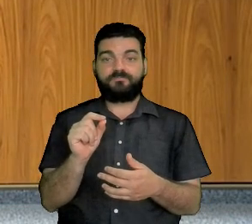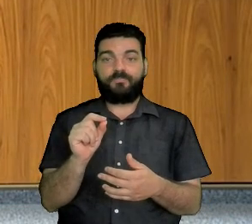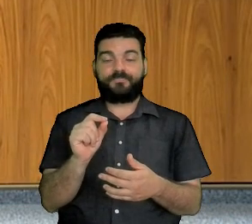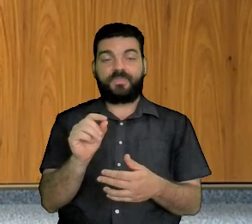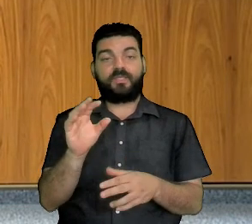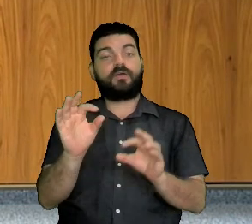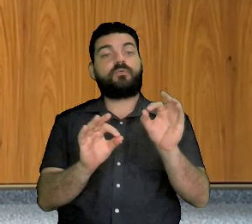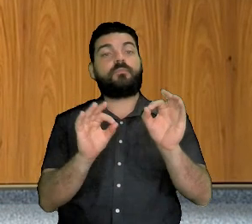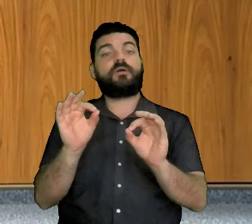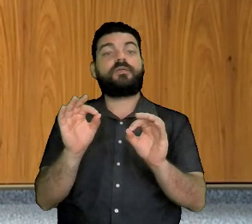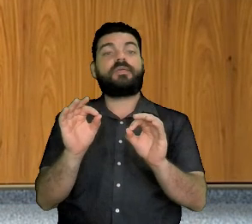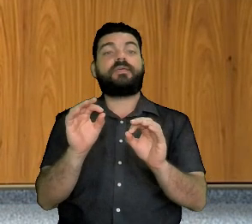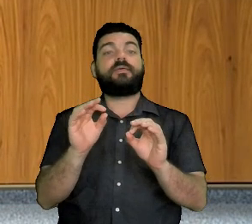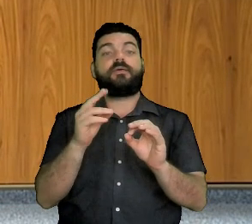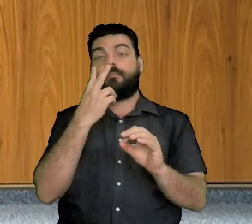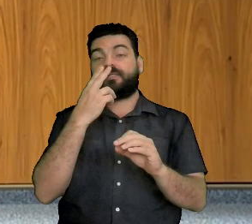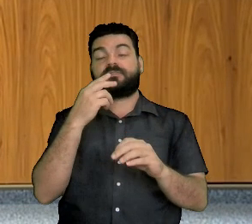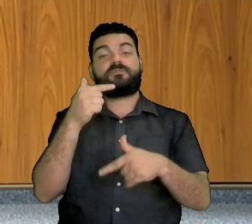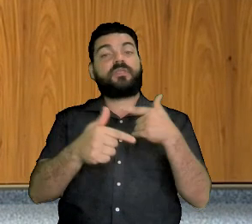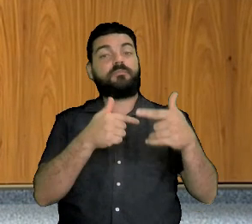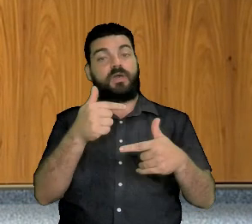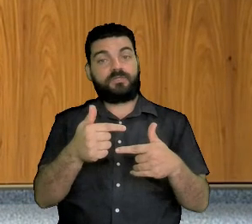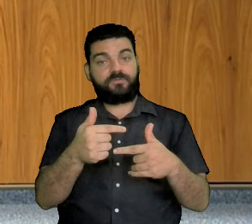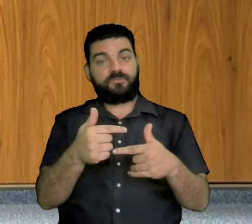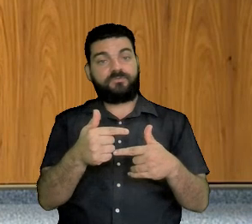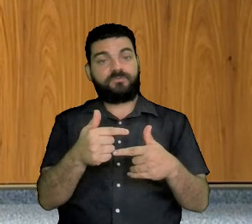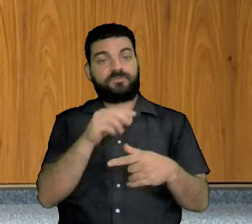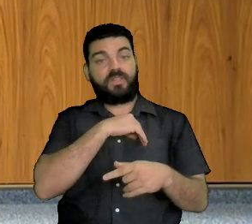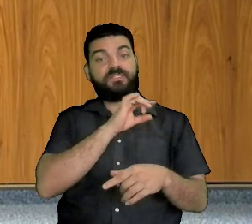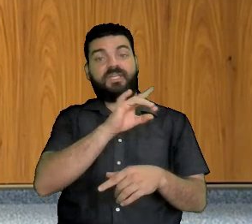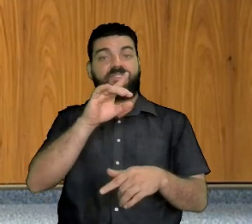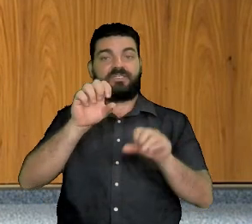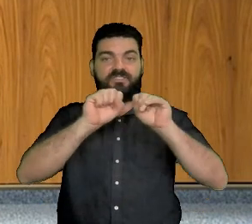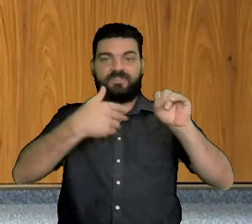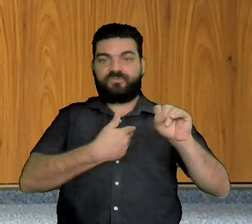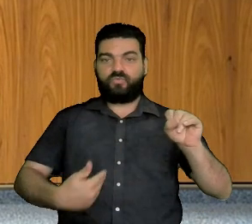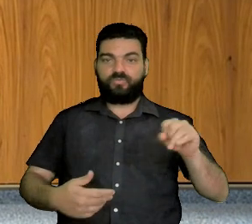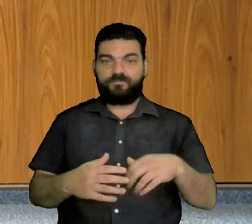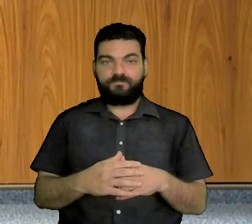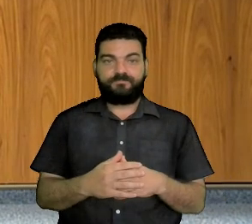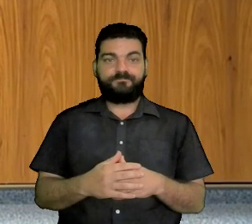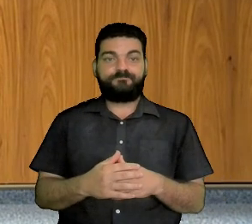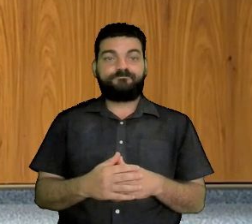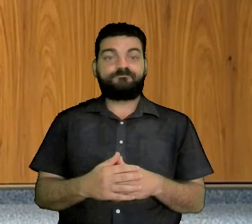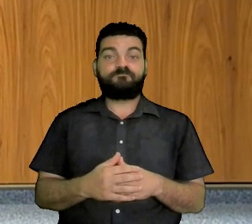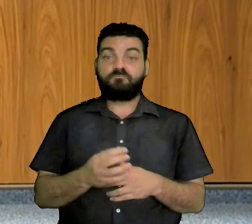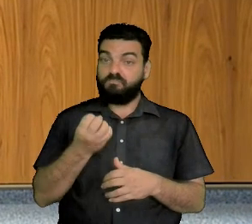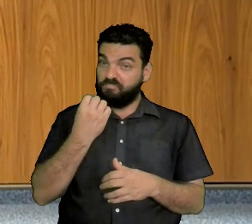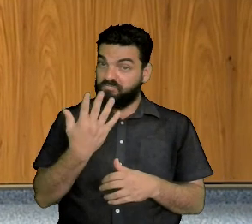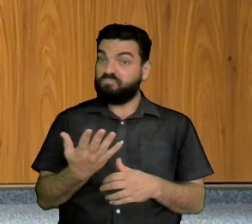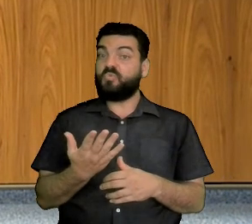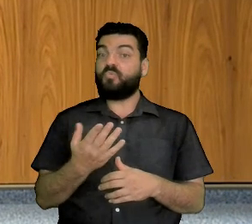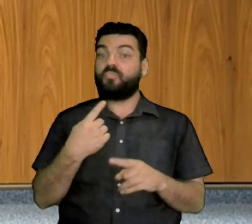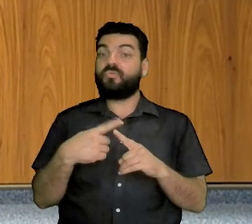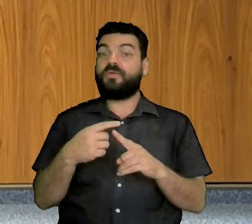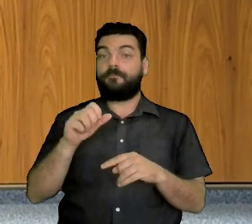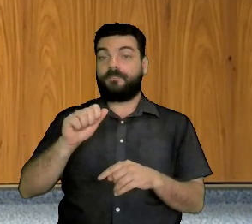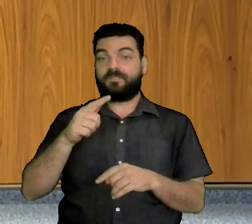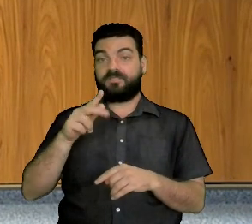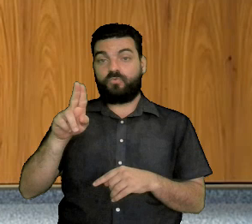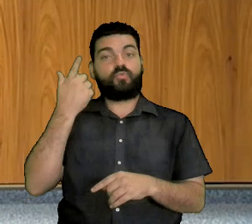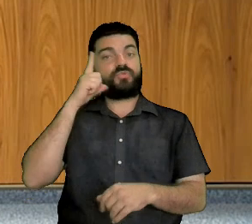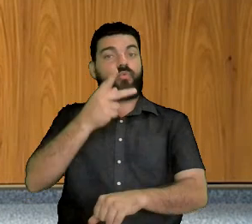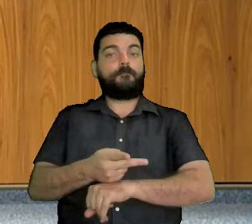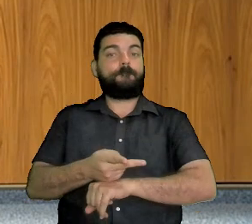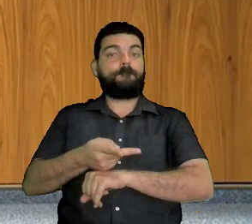recaiu sobre as gratificações de desempenho de servidores públicos. Esse trabalho foi tão exitoso que a AGU recebeu o prêmio,